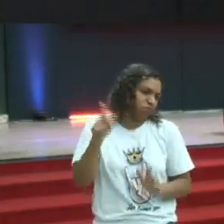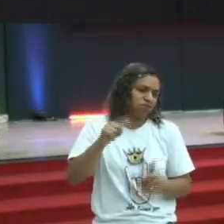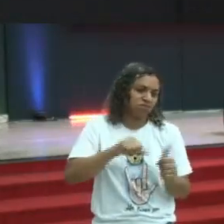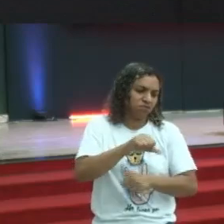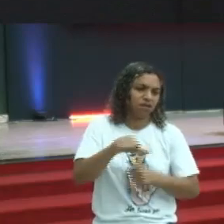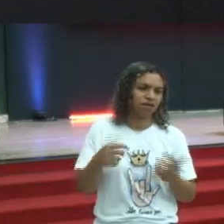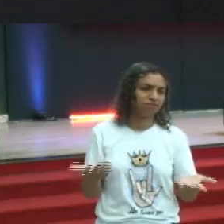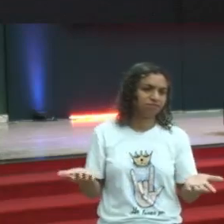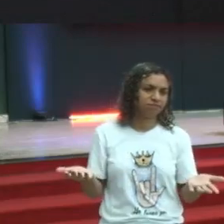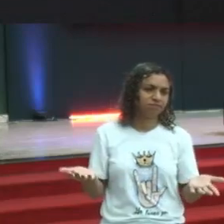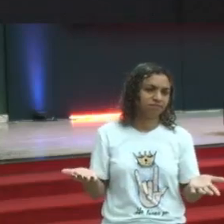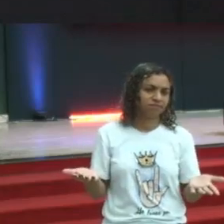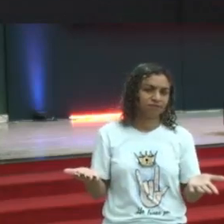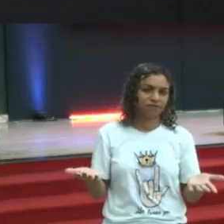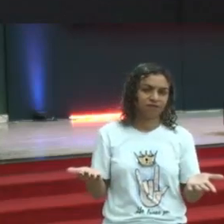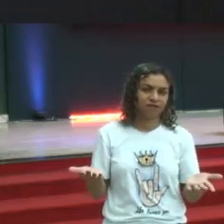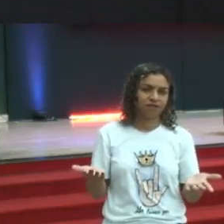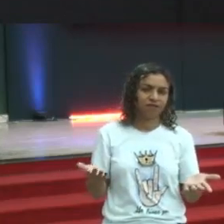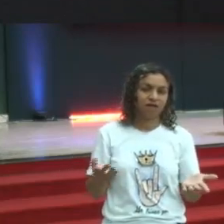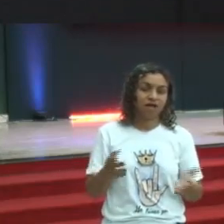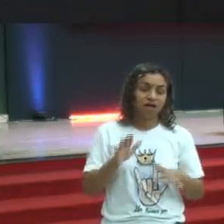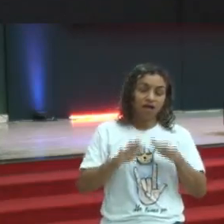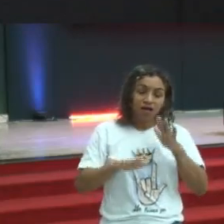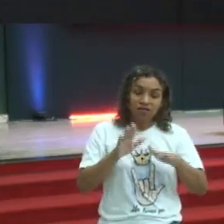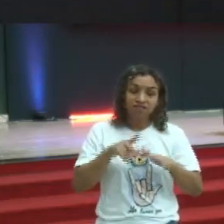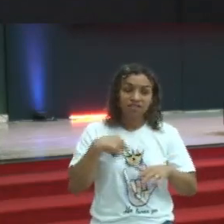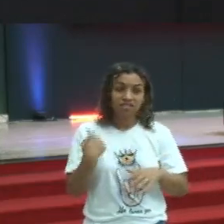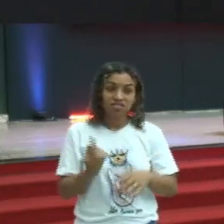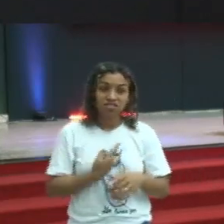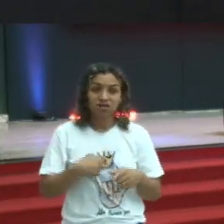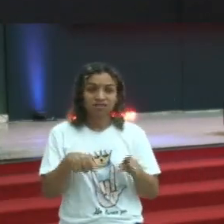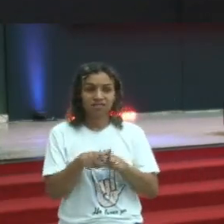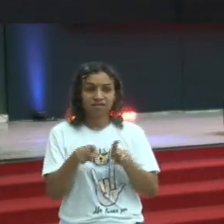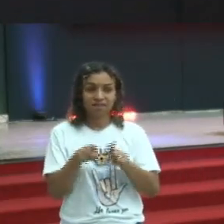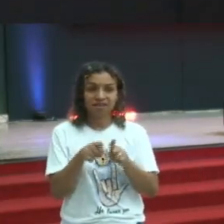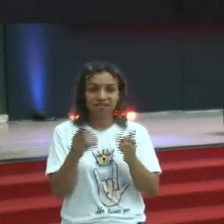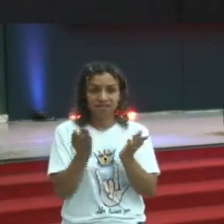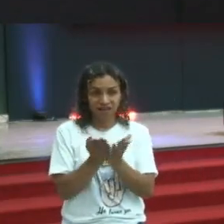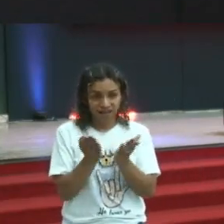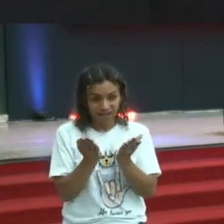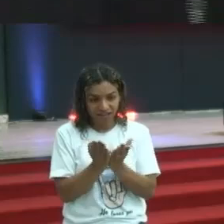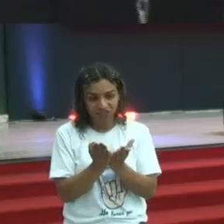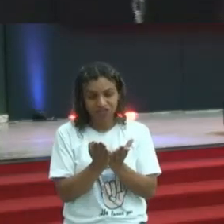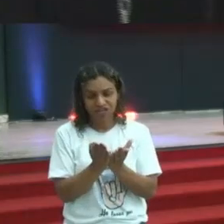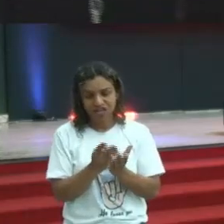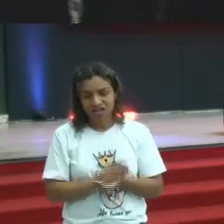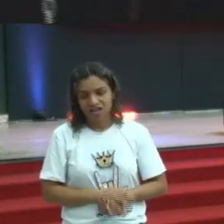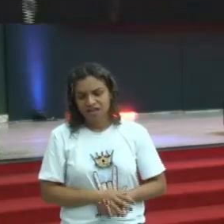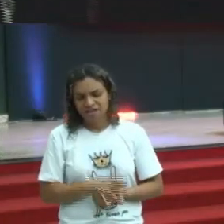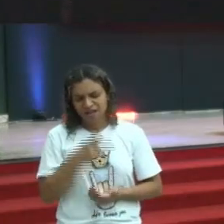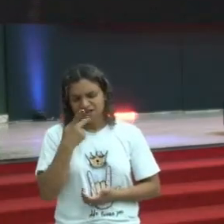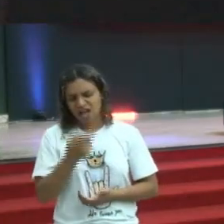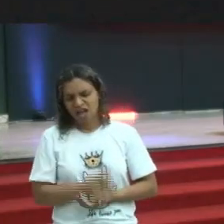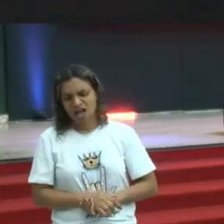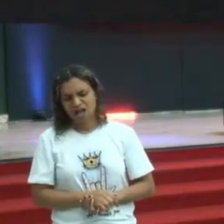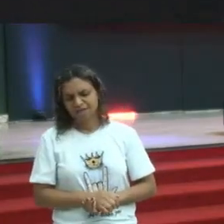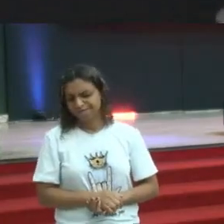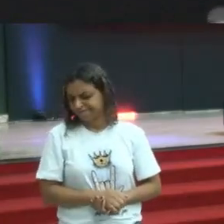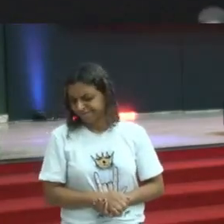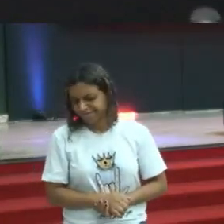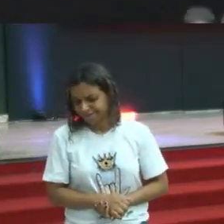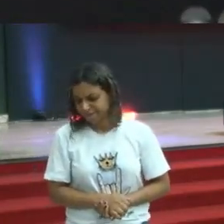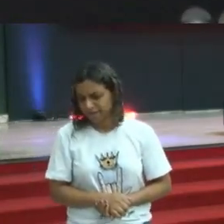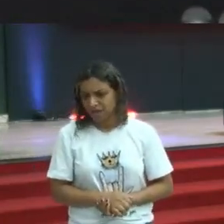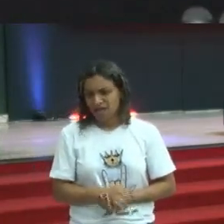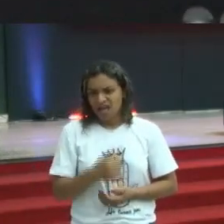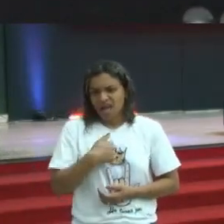E muitos de nós cristãos usamos o temperamento como desculpa. É